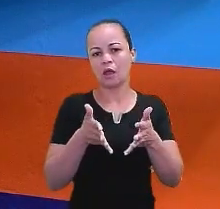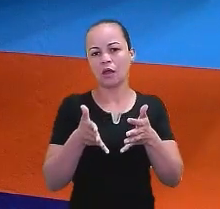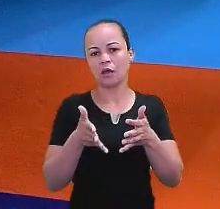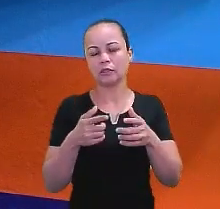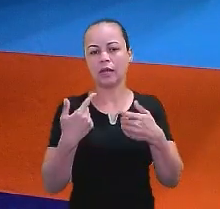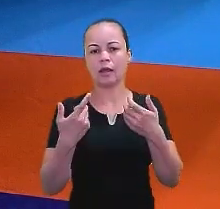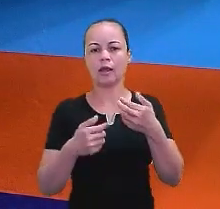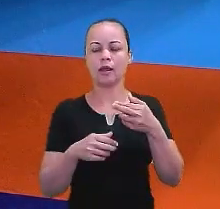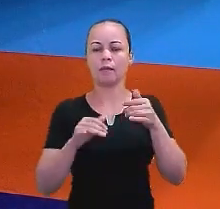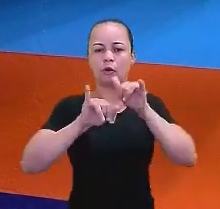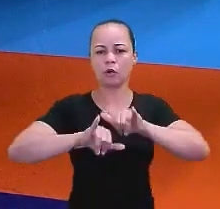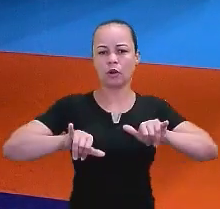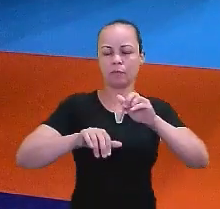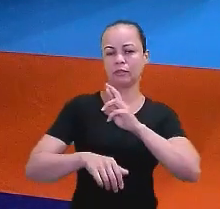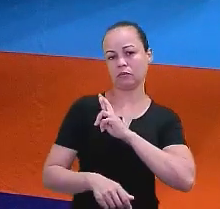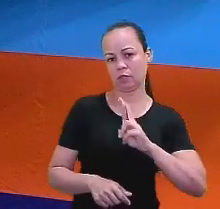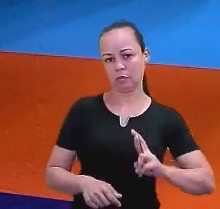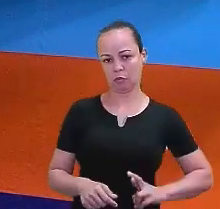República e a